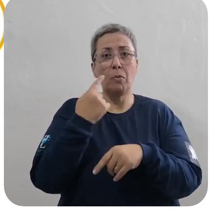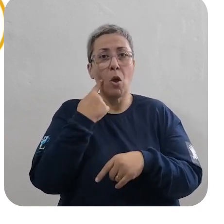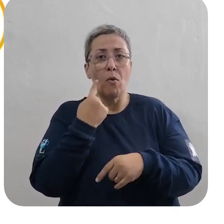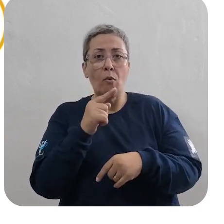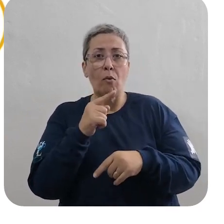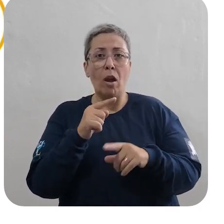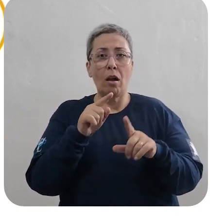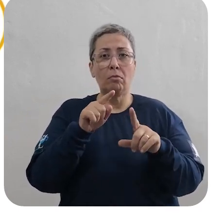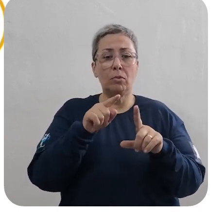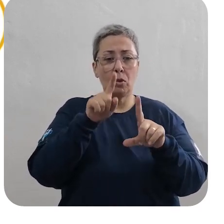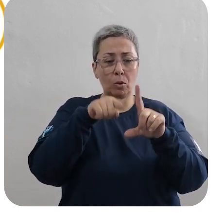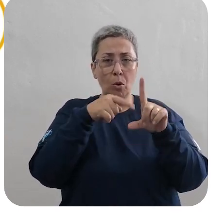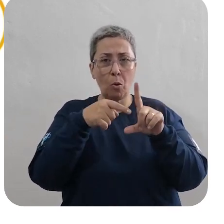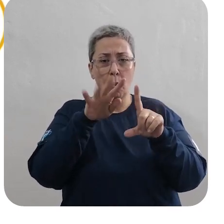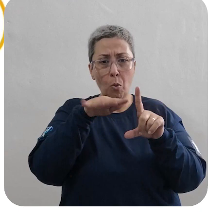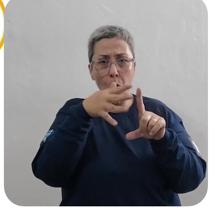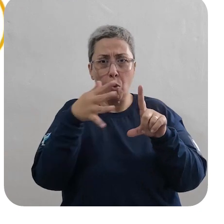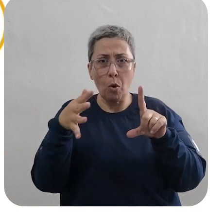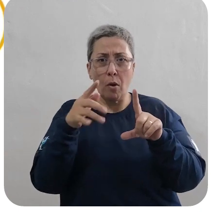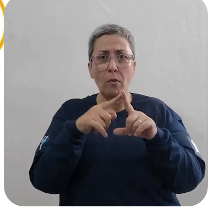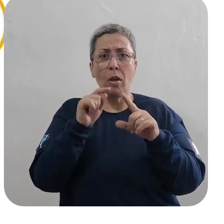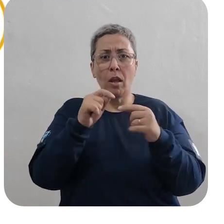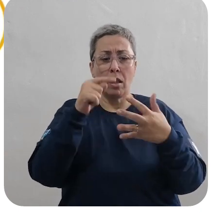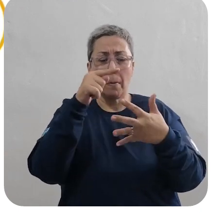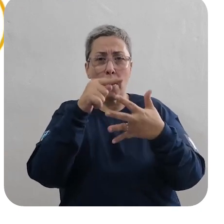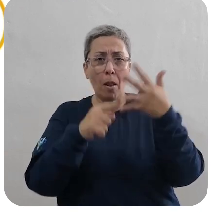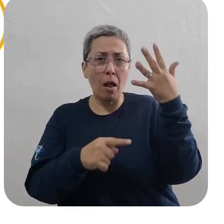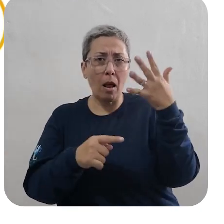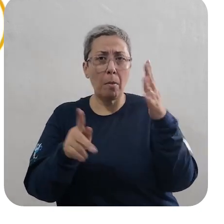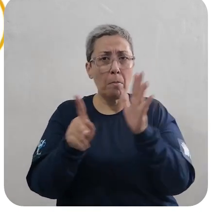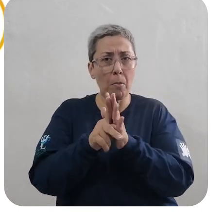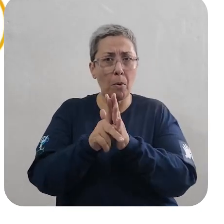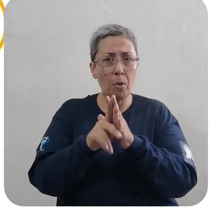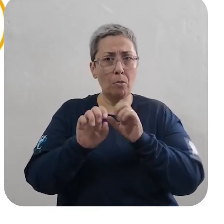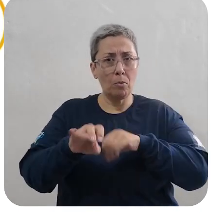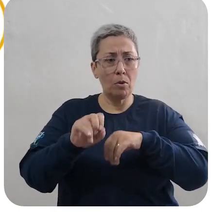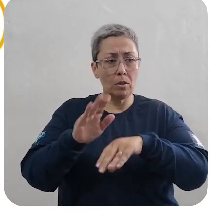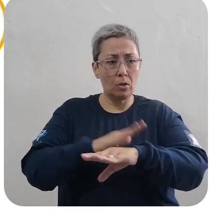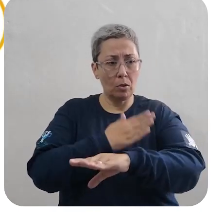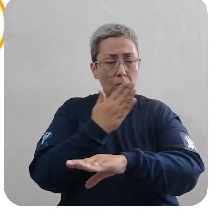Olhemos para o gráfico que traz os aspectos da educação integral.